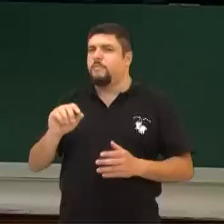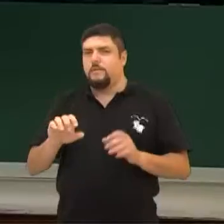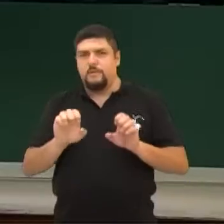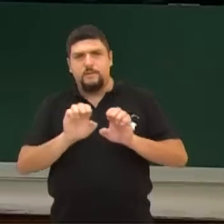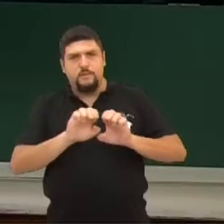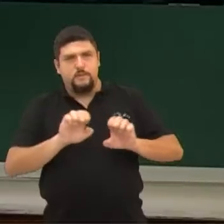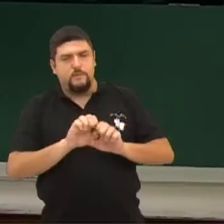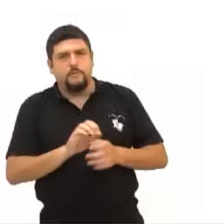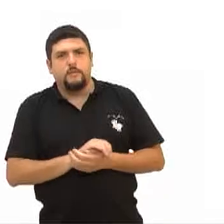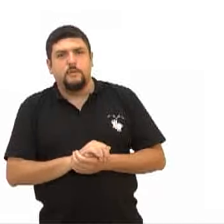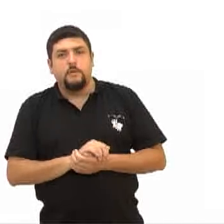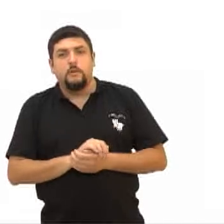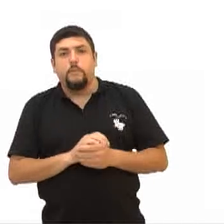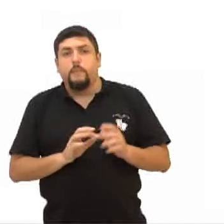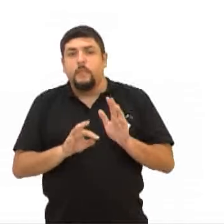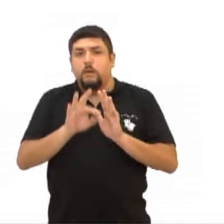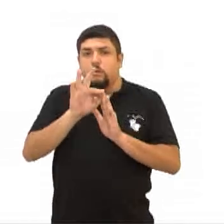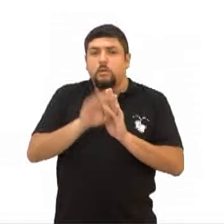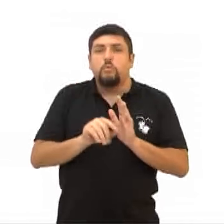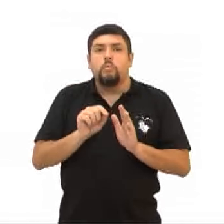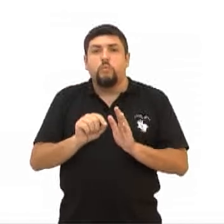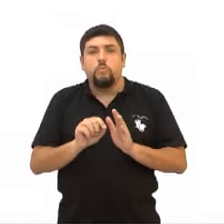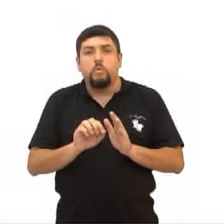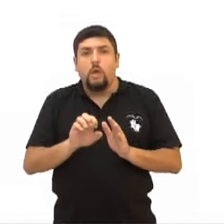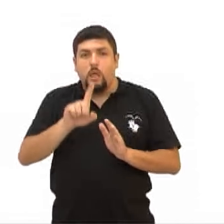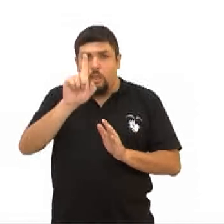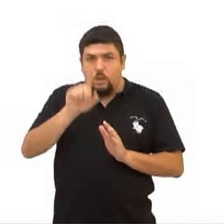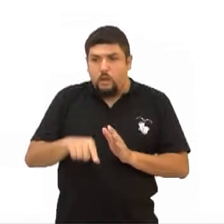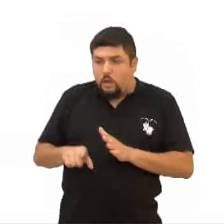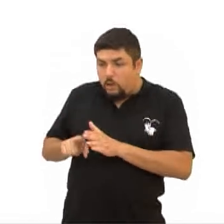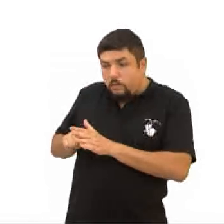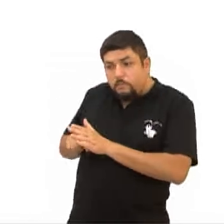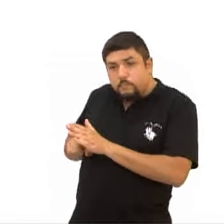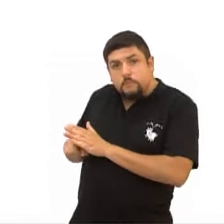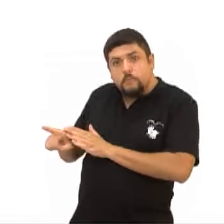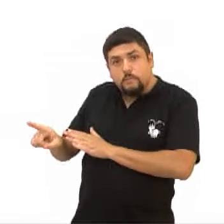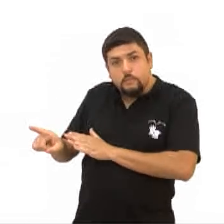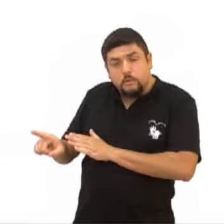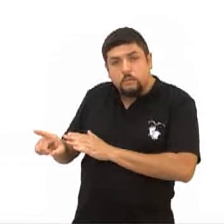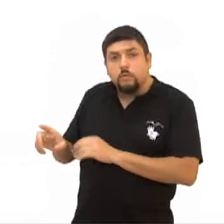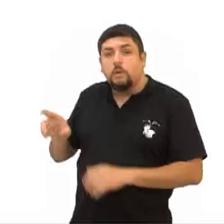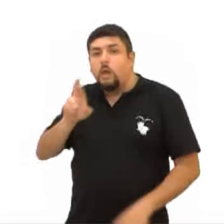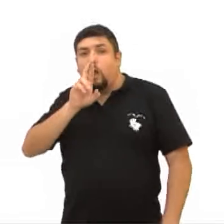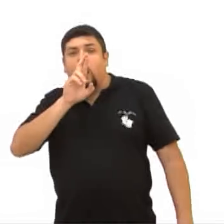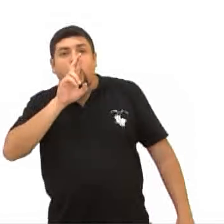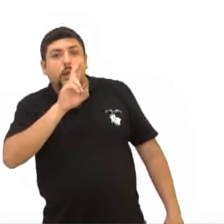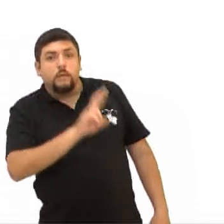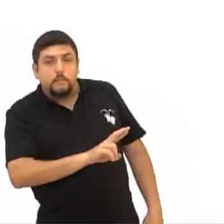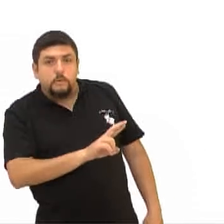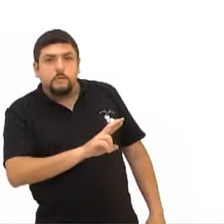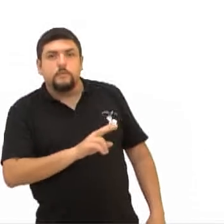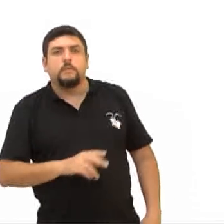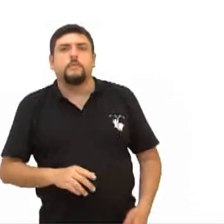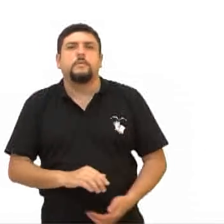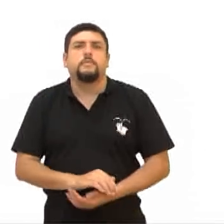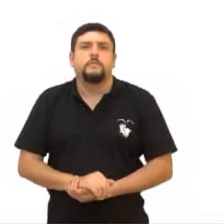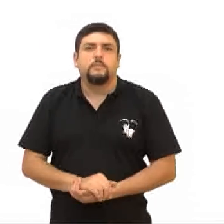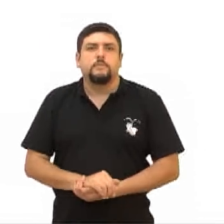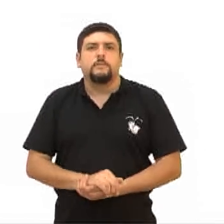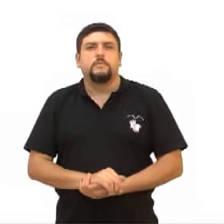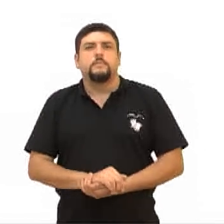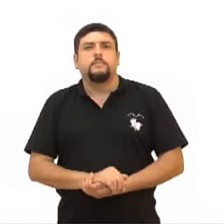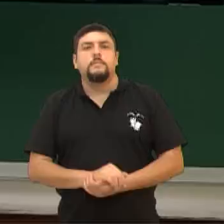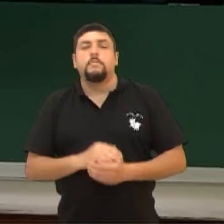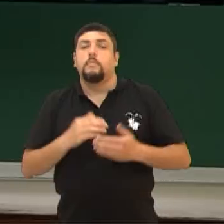O texto foi organizado em perguntas feitas pela Agência Brasil e respostas do entrevistado Marcelo